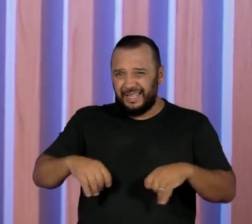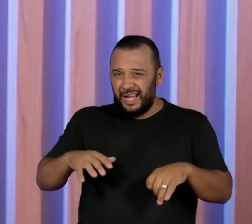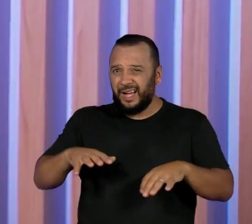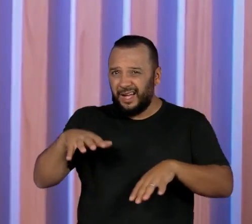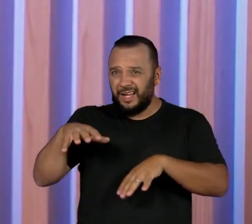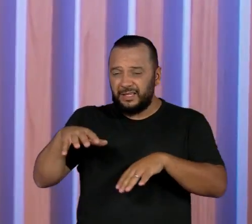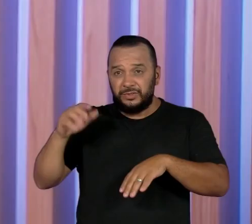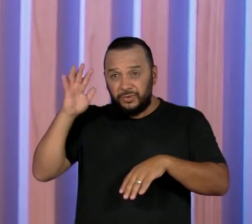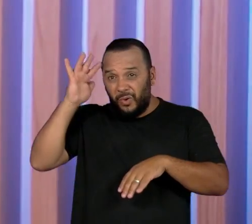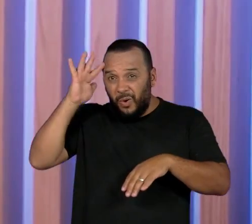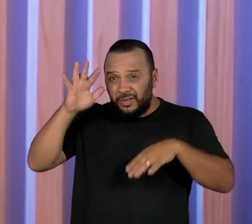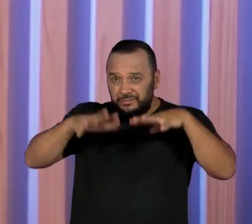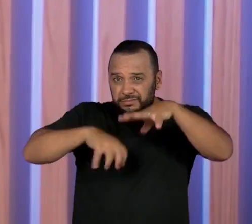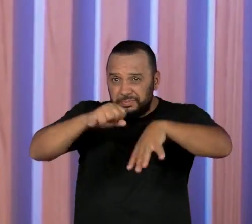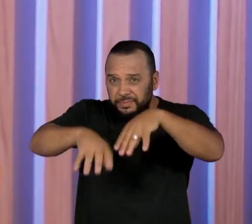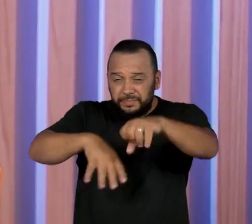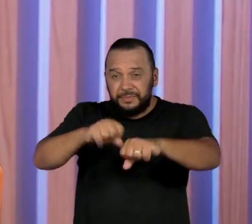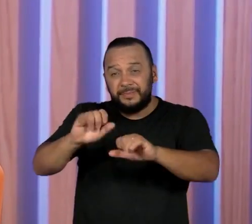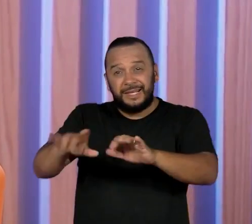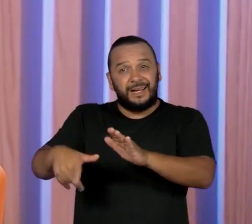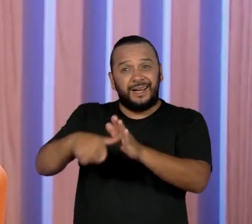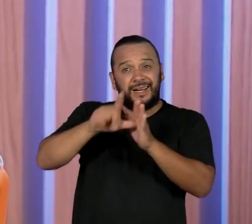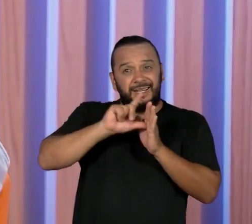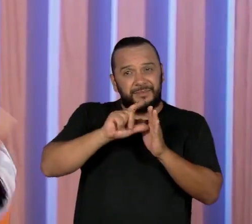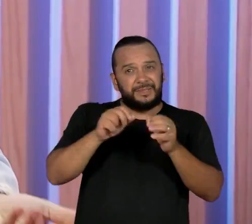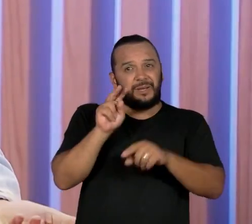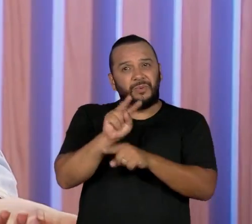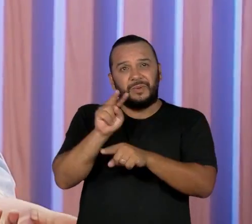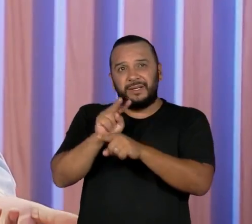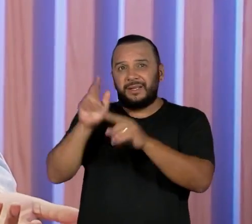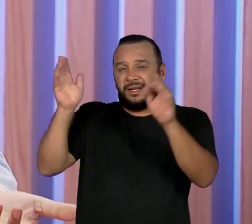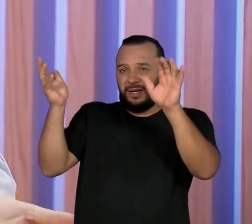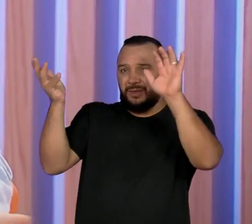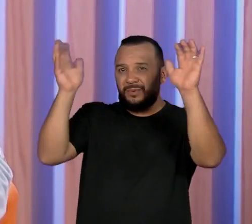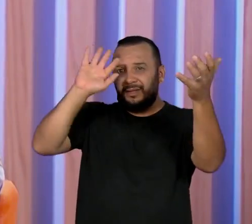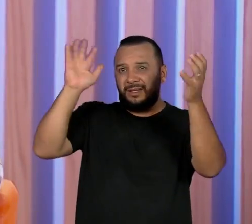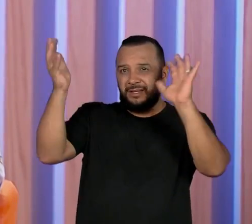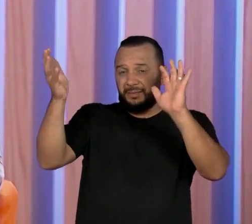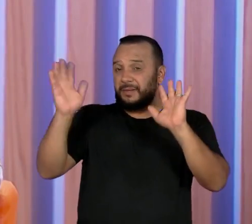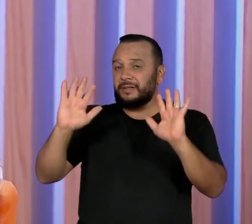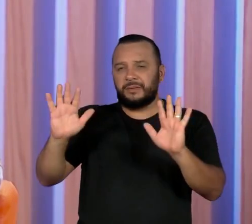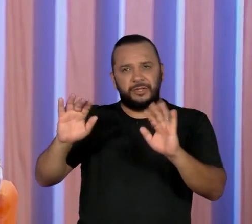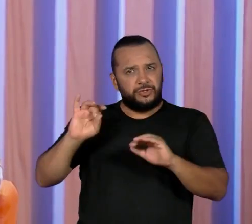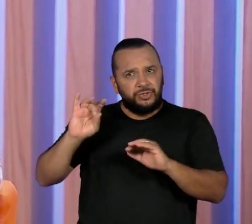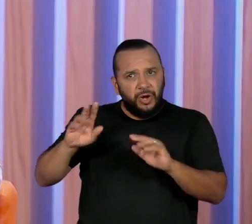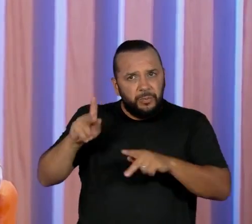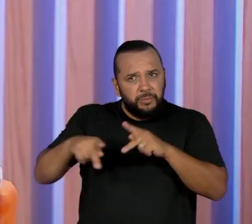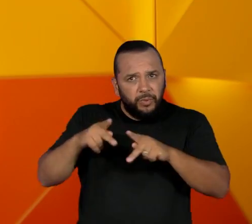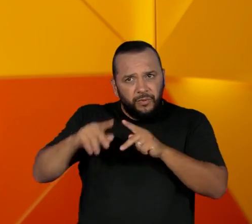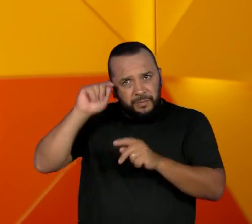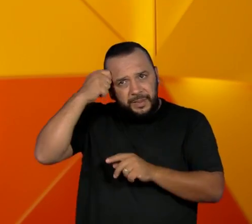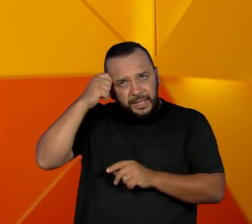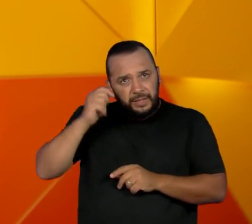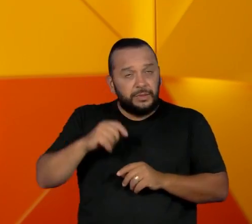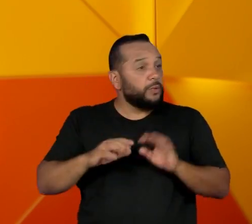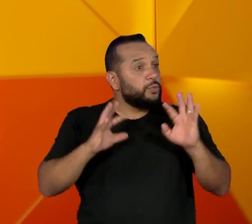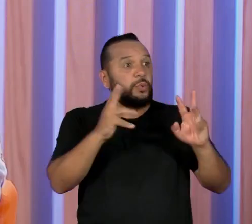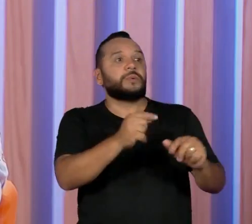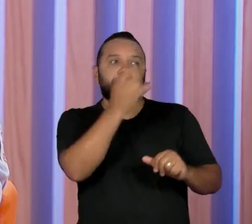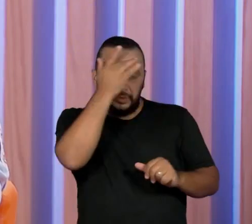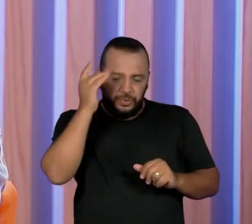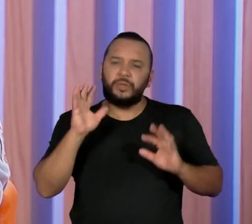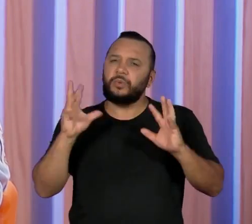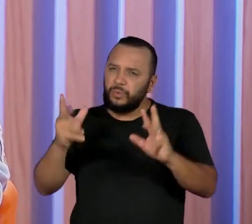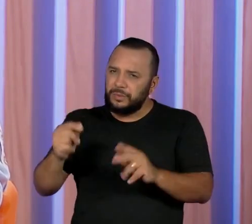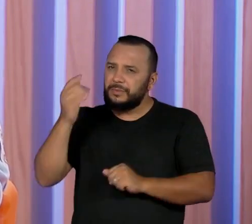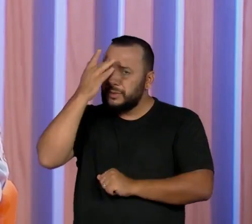se organizar agora em relação, acho que não só a população preta, mas para todo o planeta. Mas principalmente porque